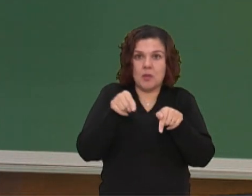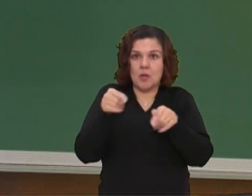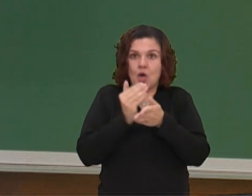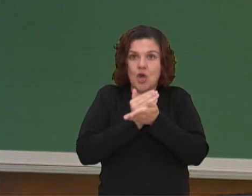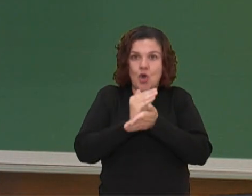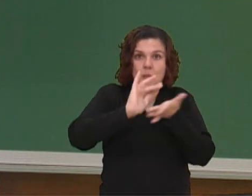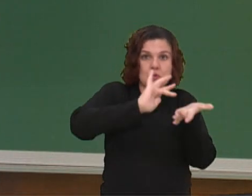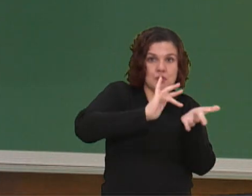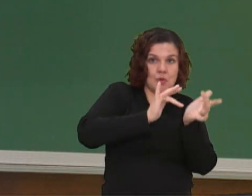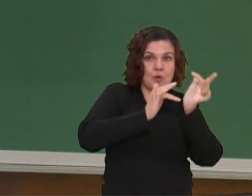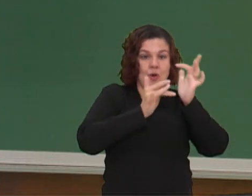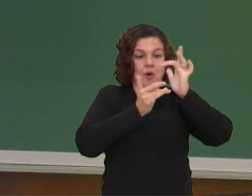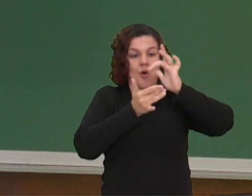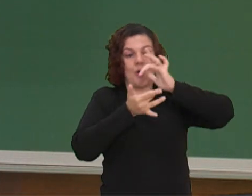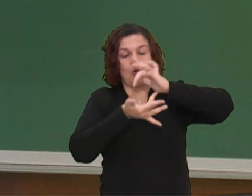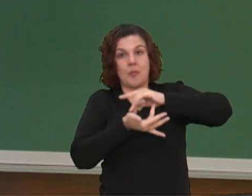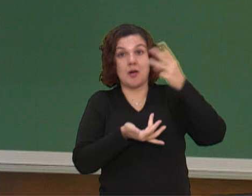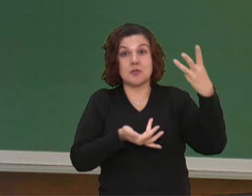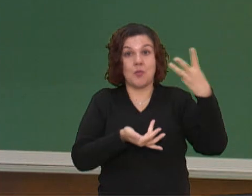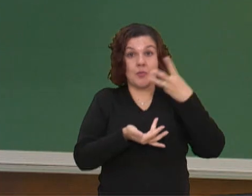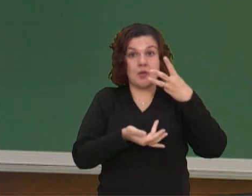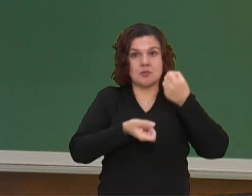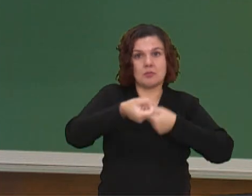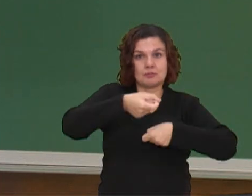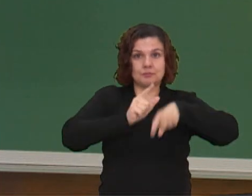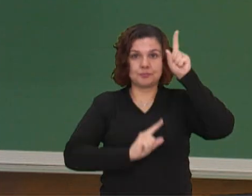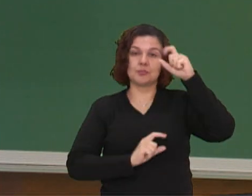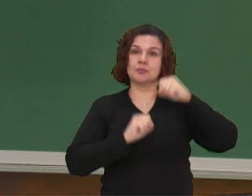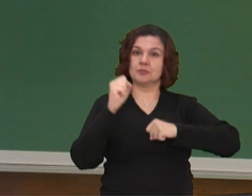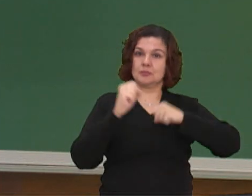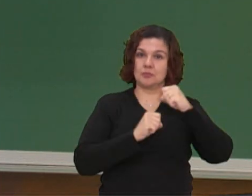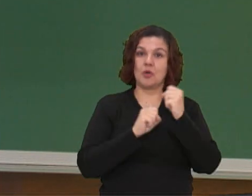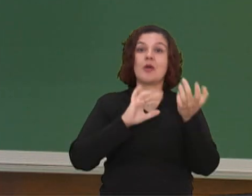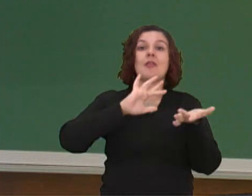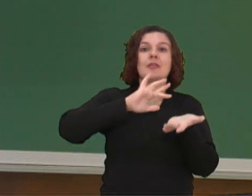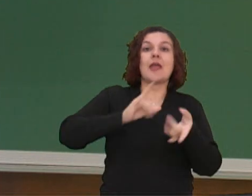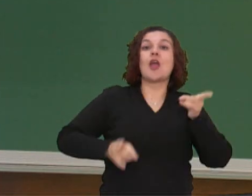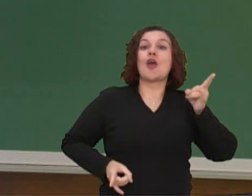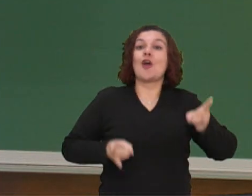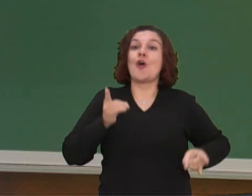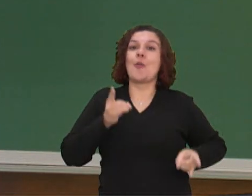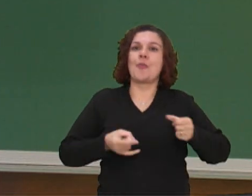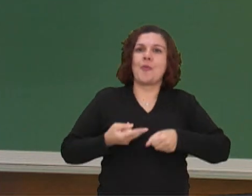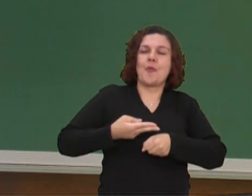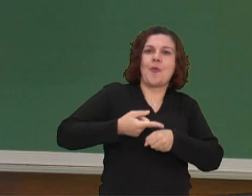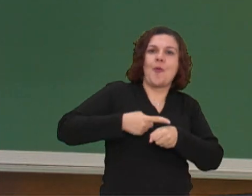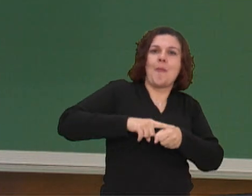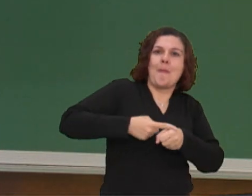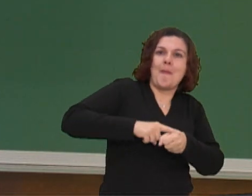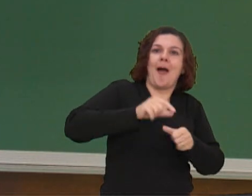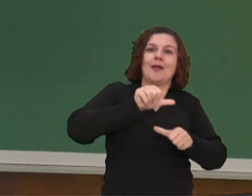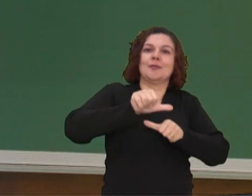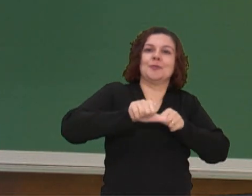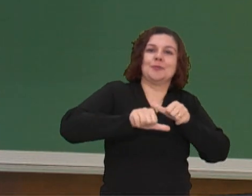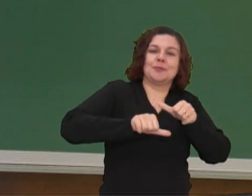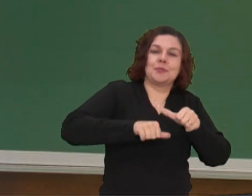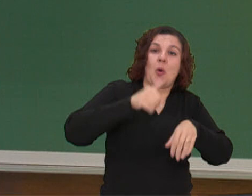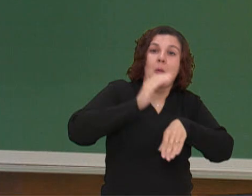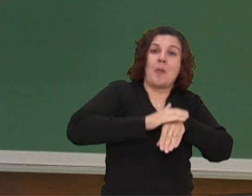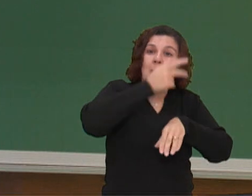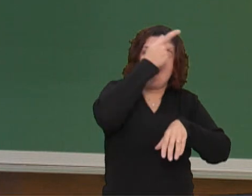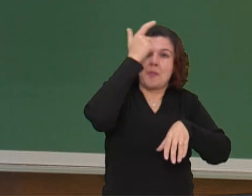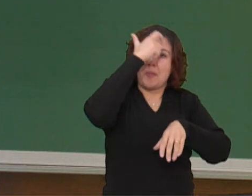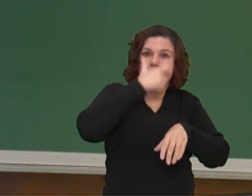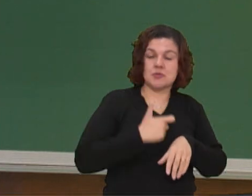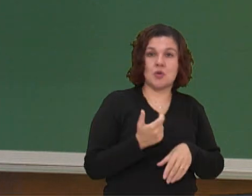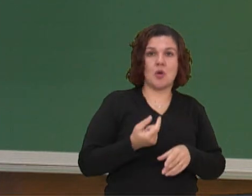de globalização, da terceira revolução industrial, nós vamos ter robôs e máquinas fazendo funções dos trabalhadores. Então,